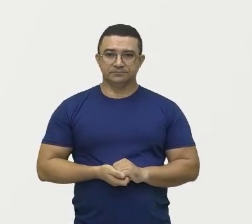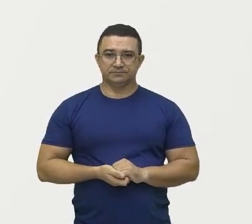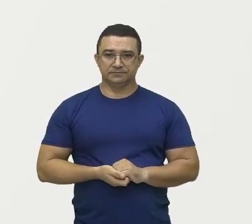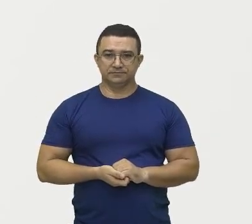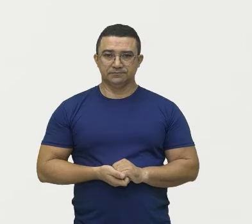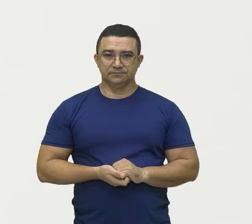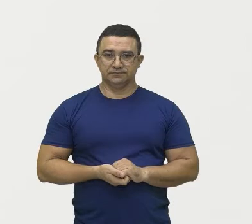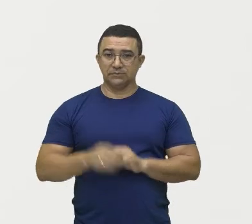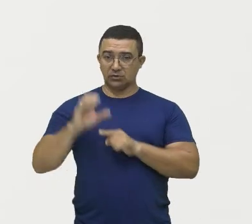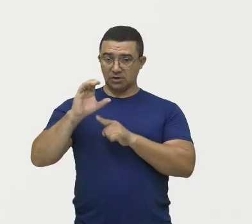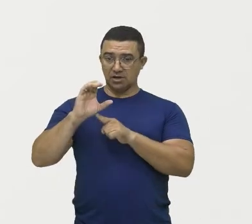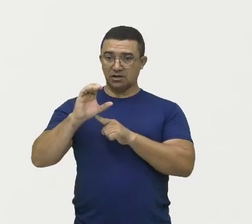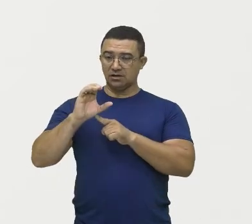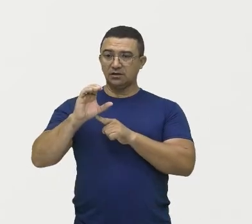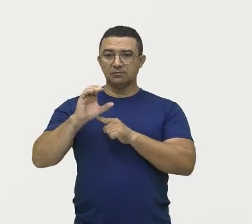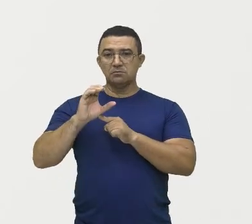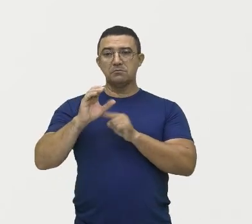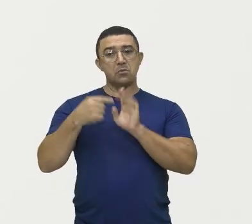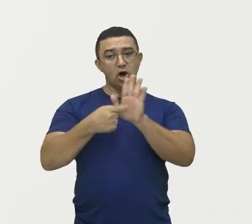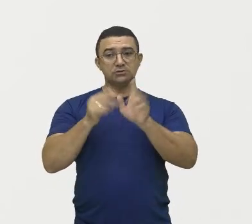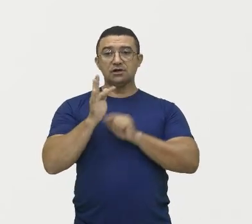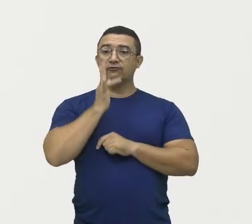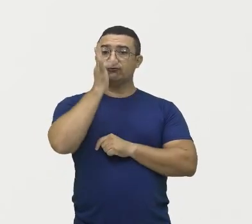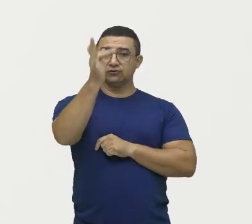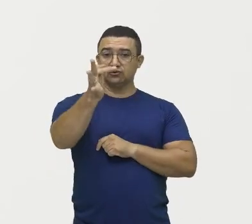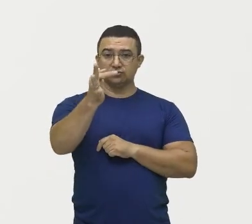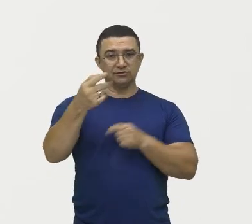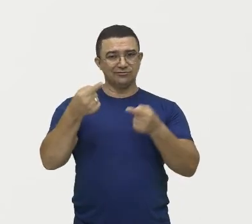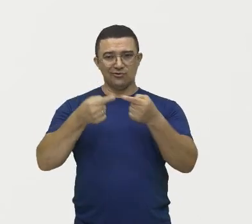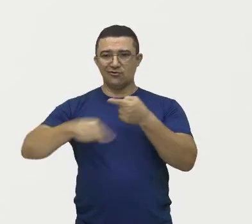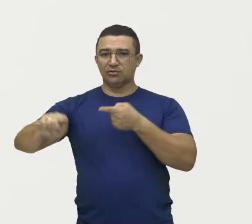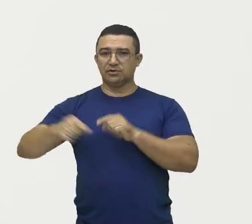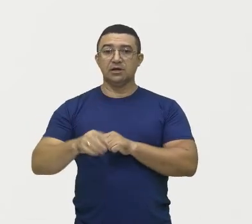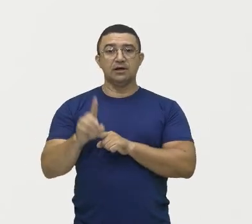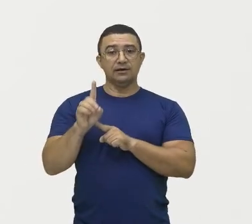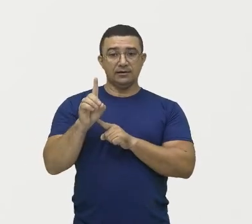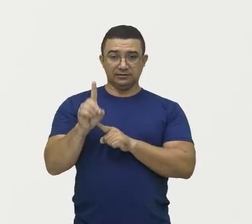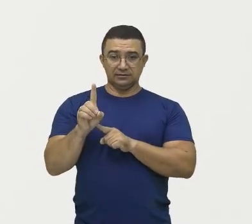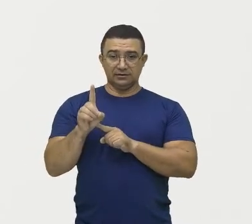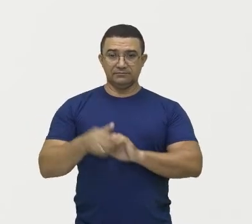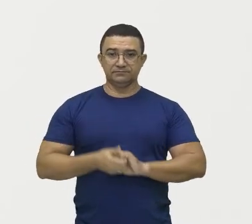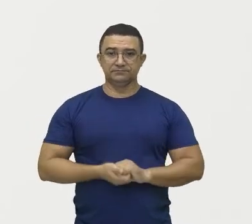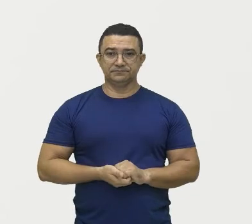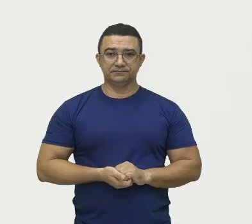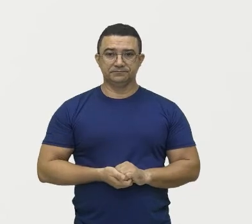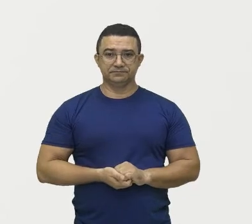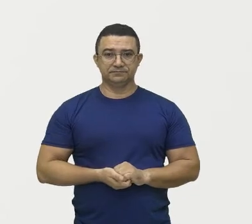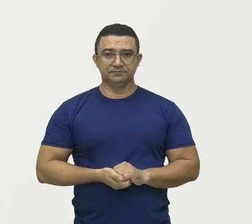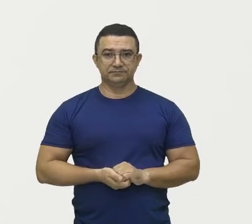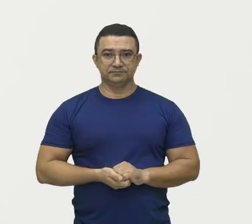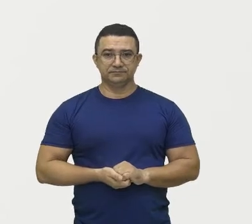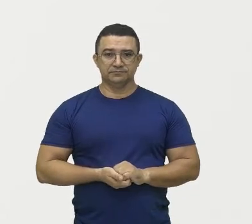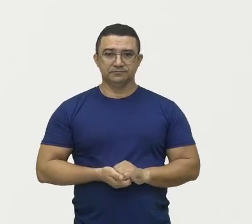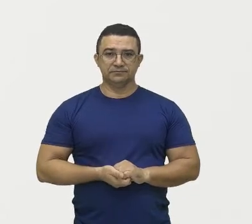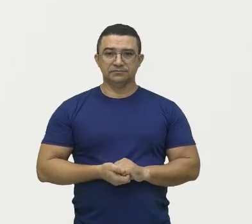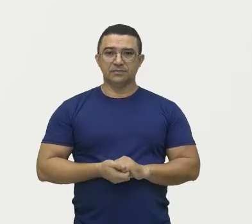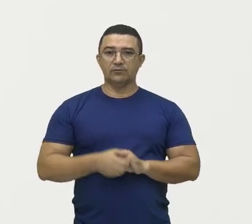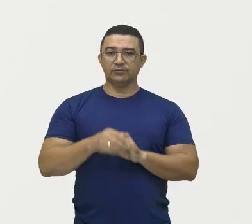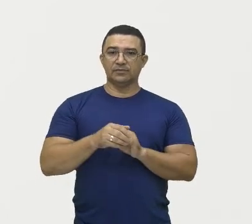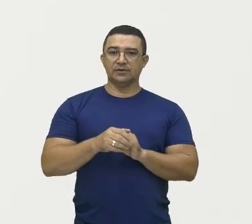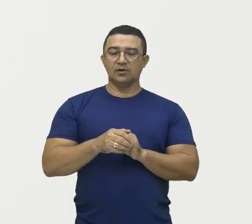de formador de futuro também está descartado. Letra D, they do not listen to romantic music. Então,